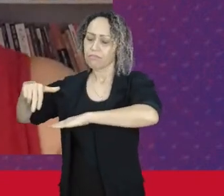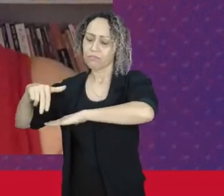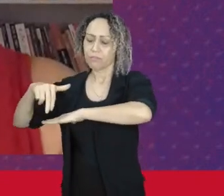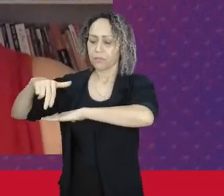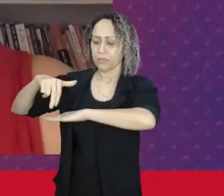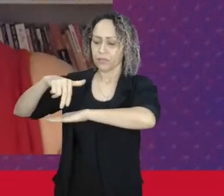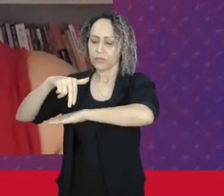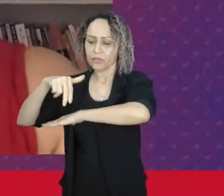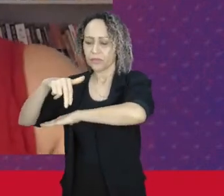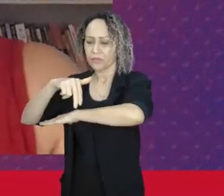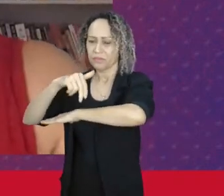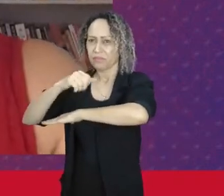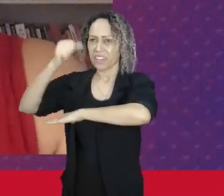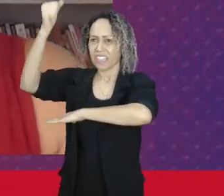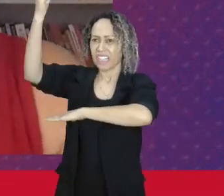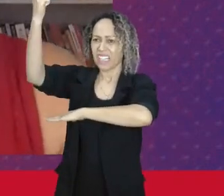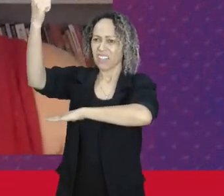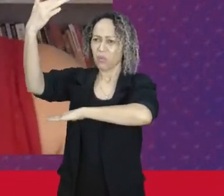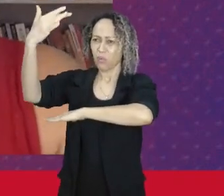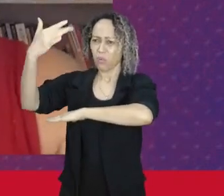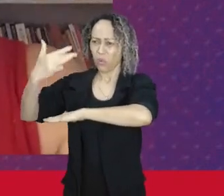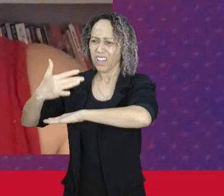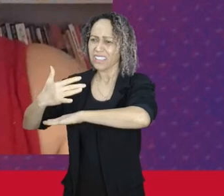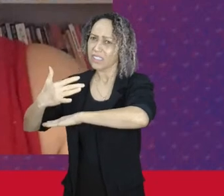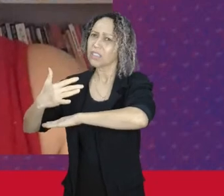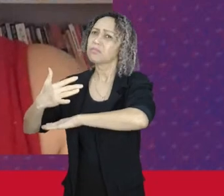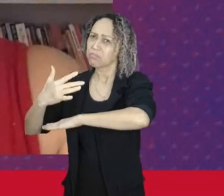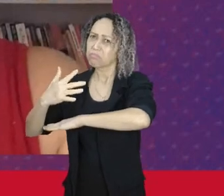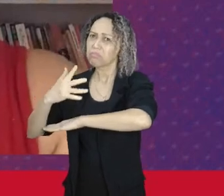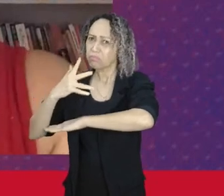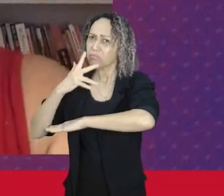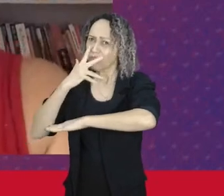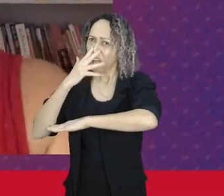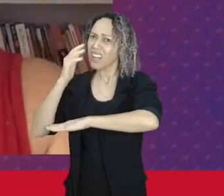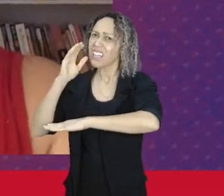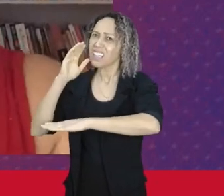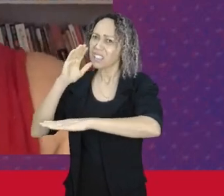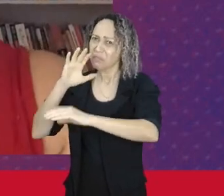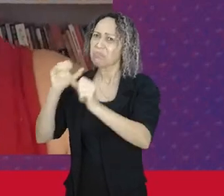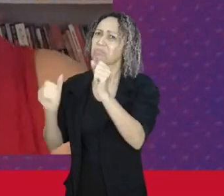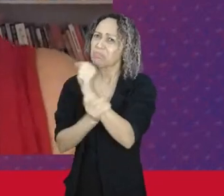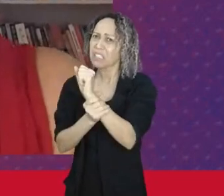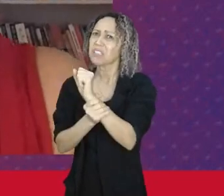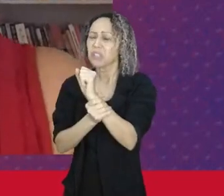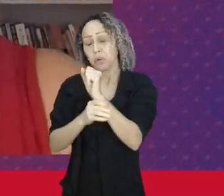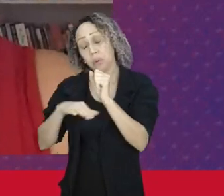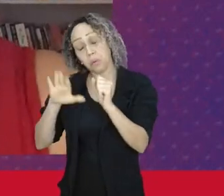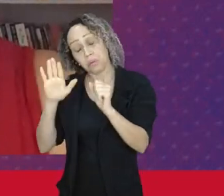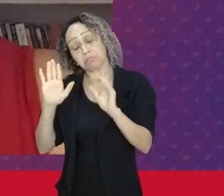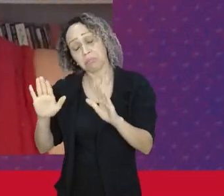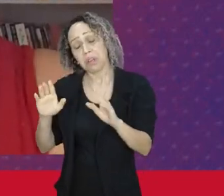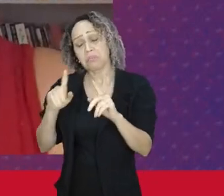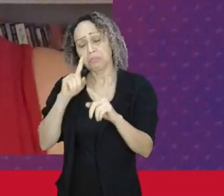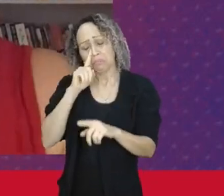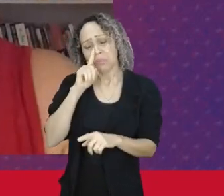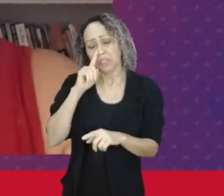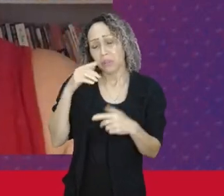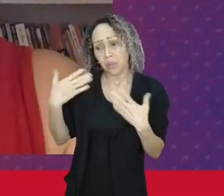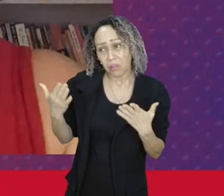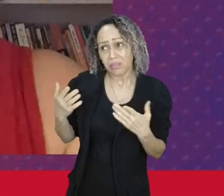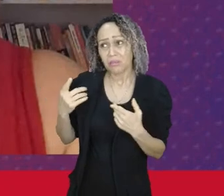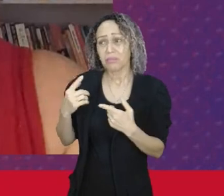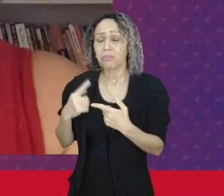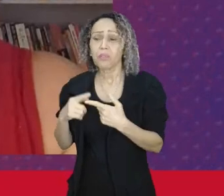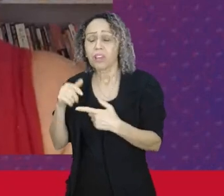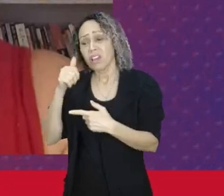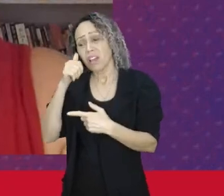iluminado e com uma aparência de mais seguridade, apesar de ser perigoso, porque ela pode sofrer um acidente